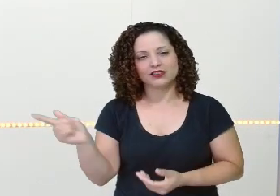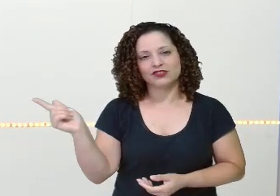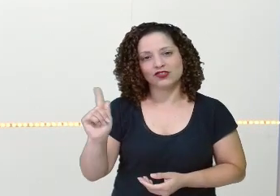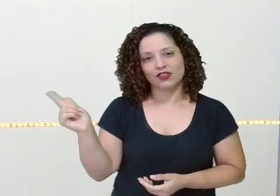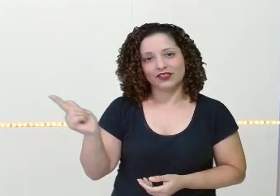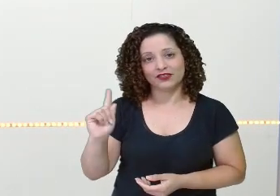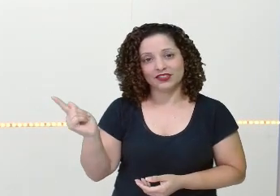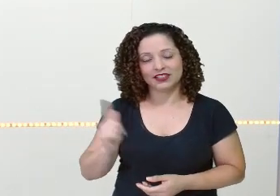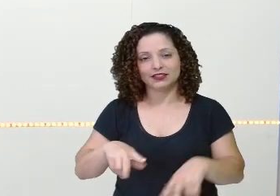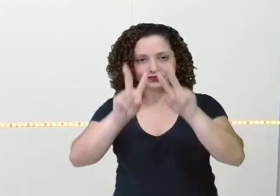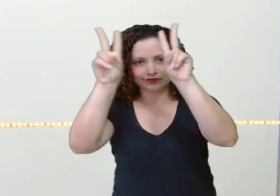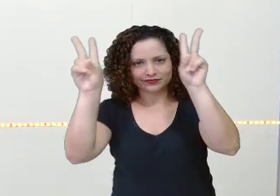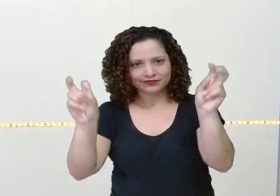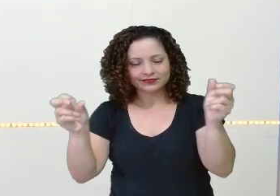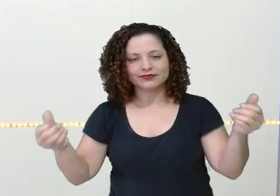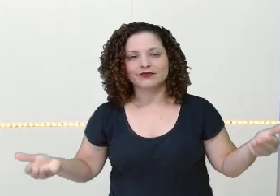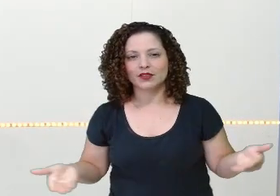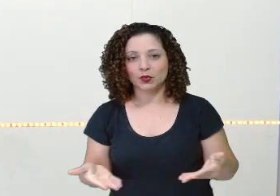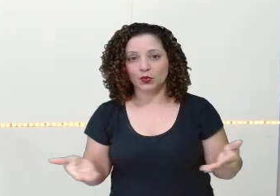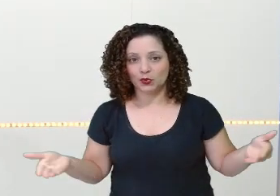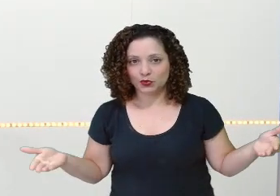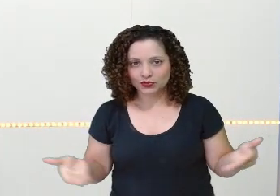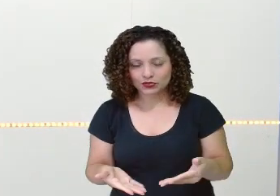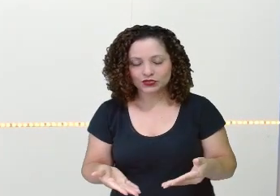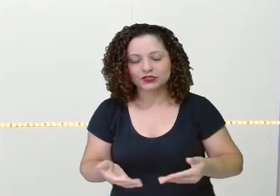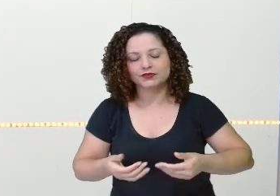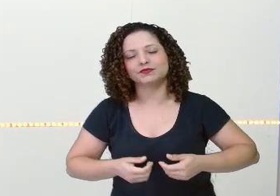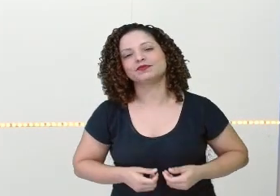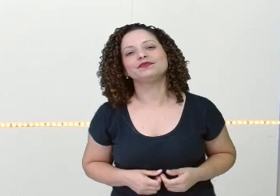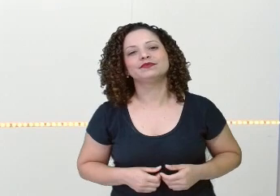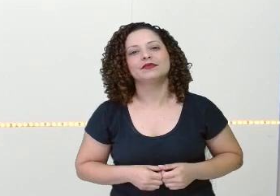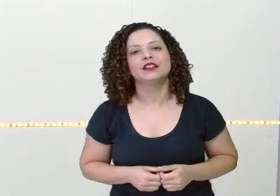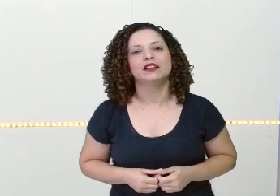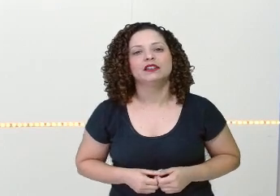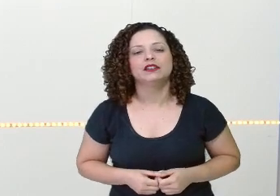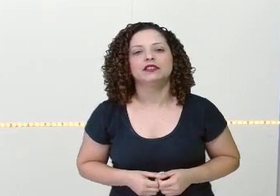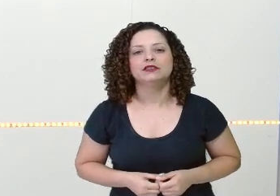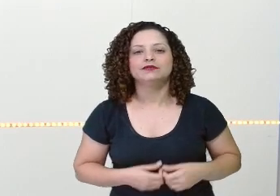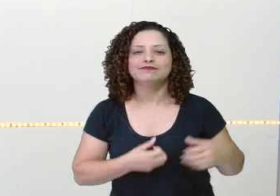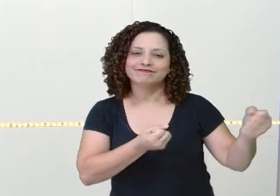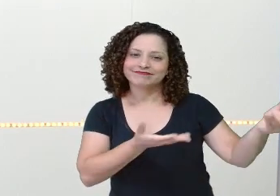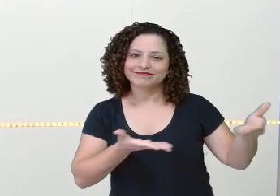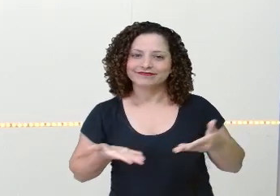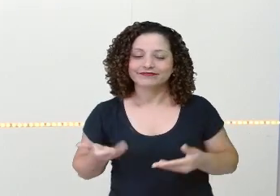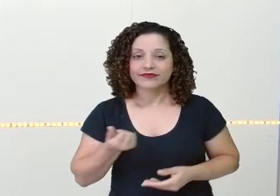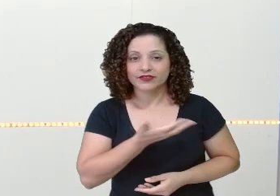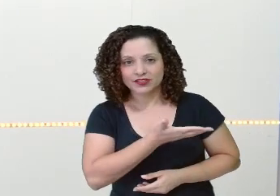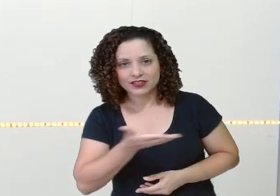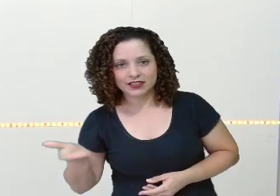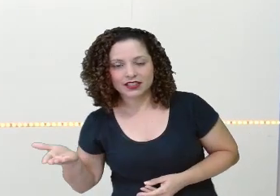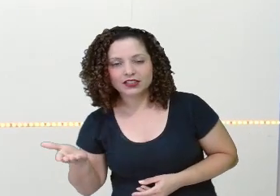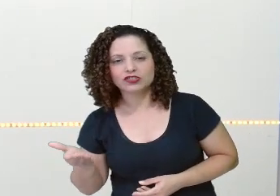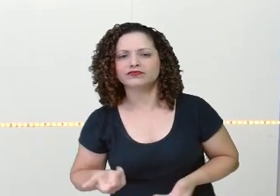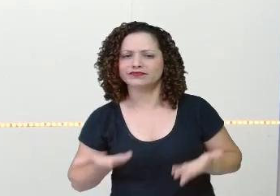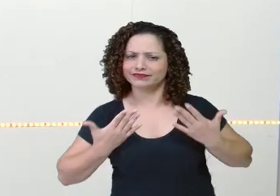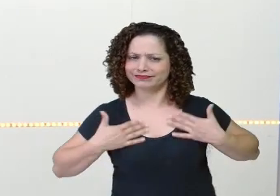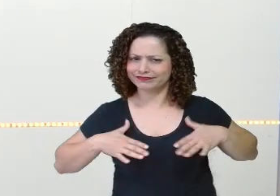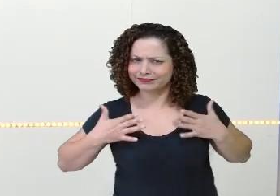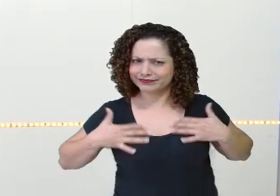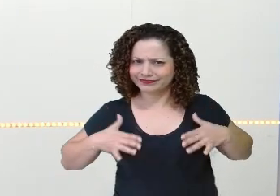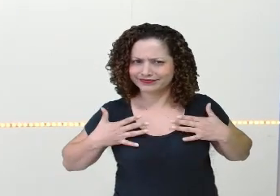assunto do dia de hoje, né? Excepcionalmente. Então, dou as super boas-vindas para vocês, espero que vocês estejam